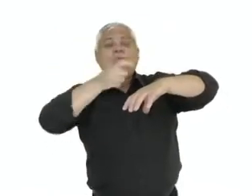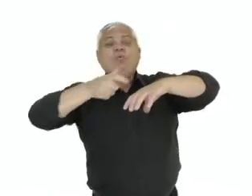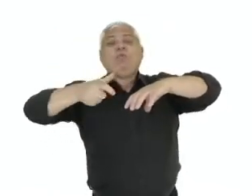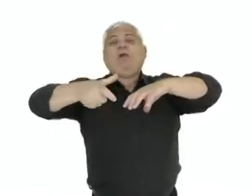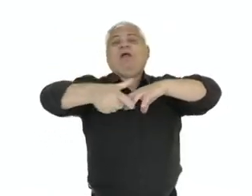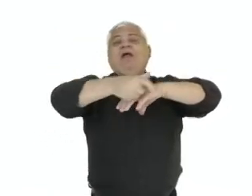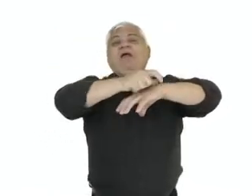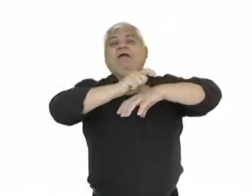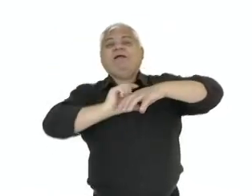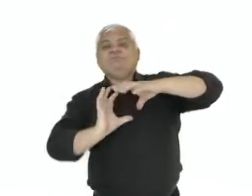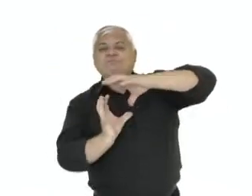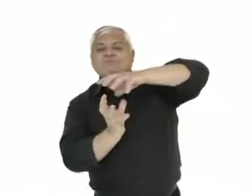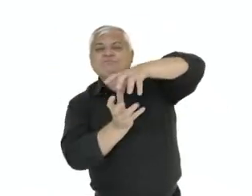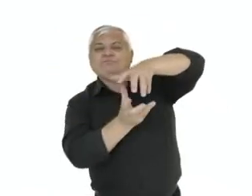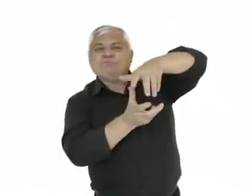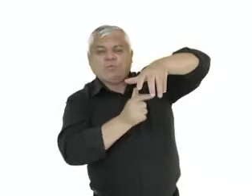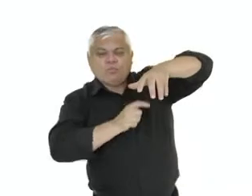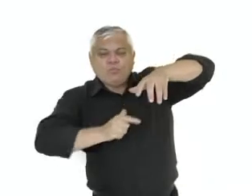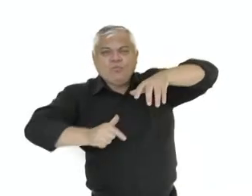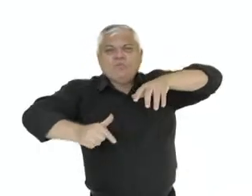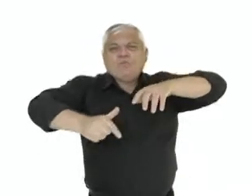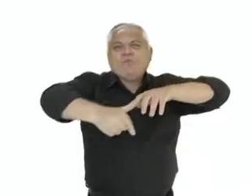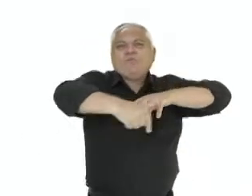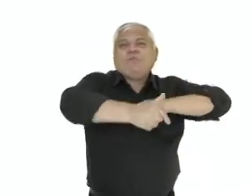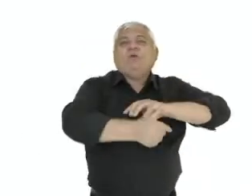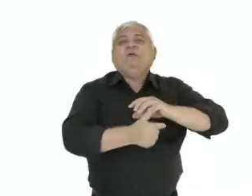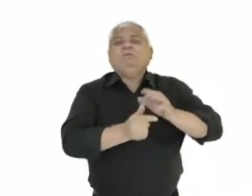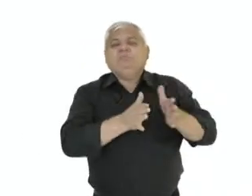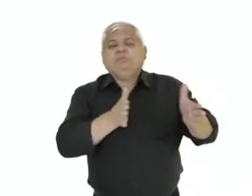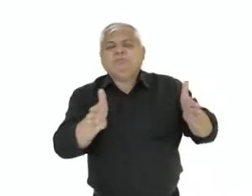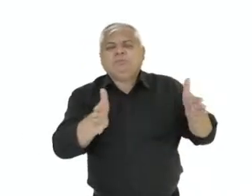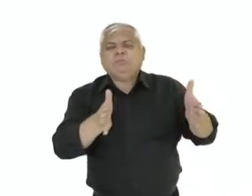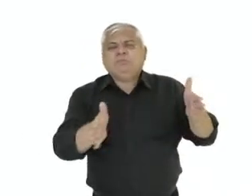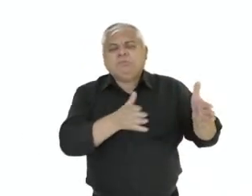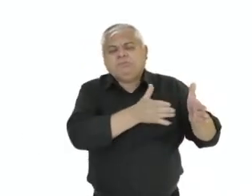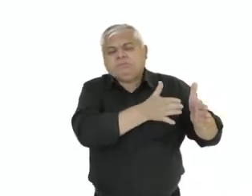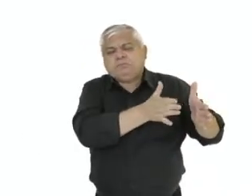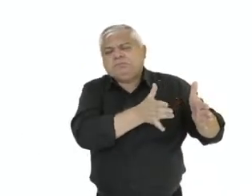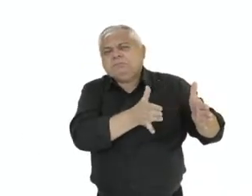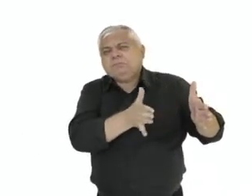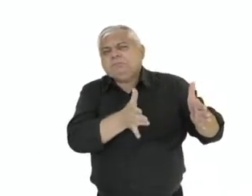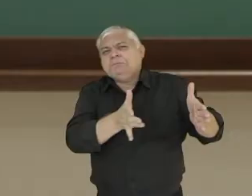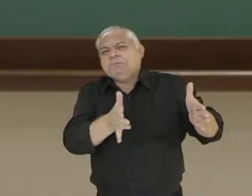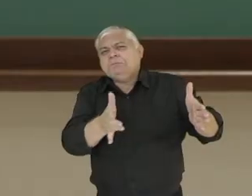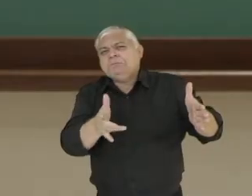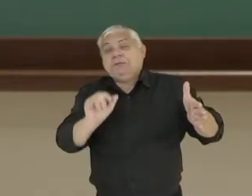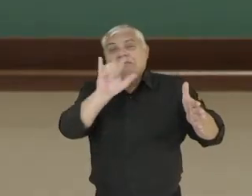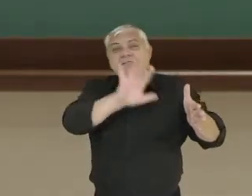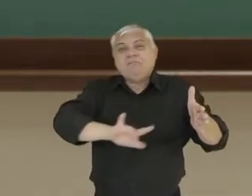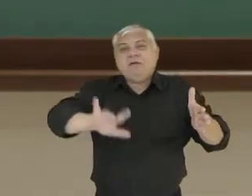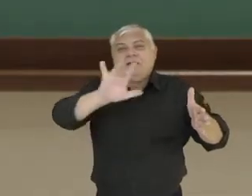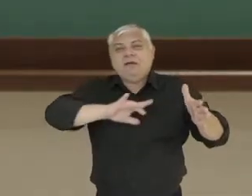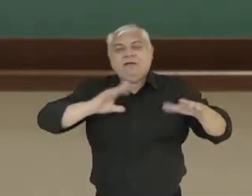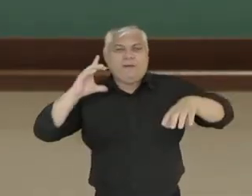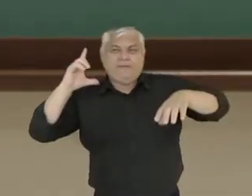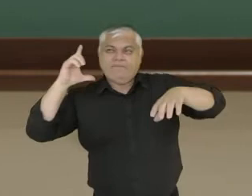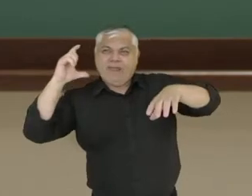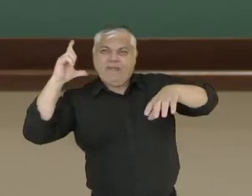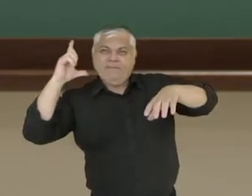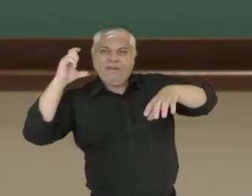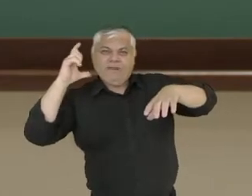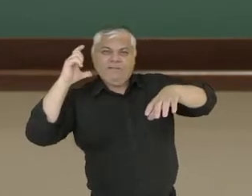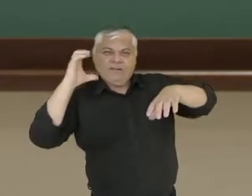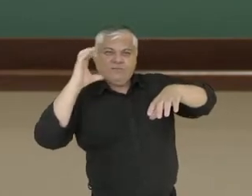território e de seu conteúdo durante um período de tempo por meio de sensores e imagens. Então, ao falarmos